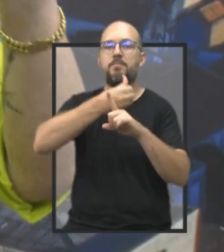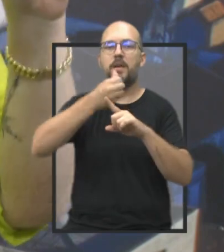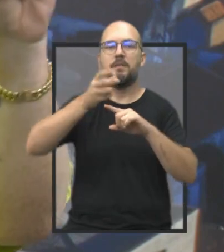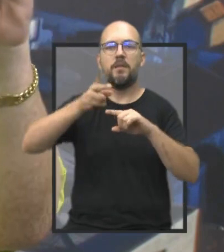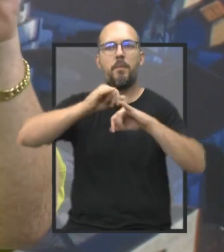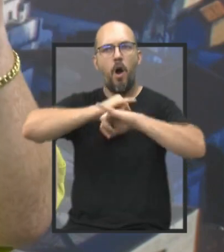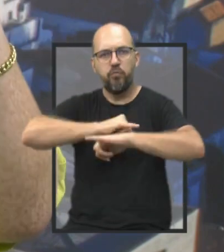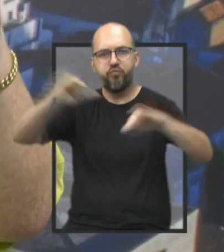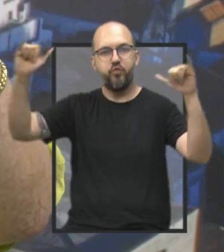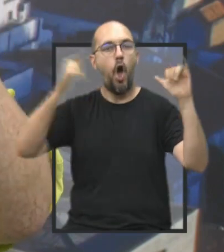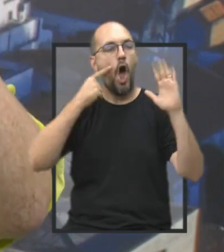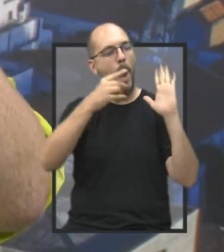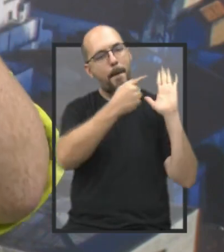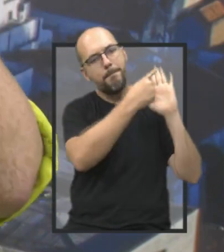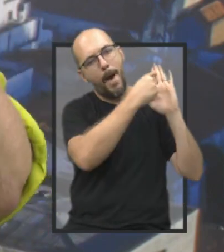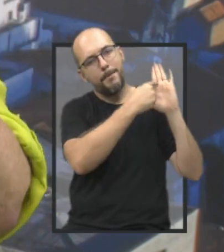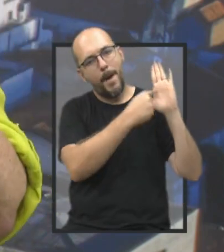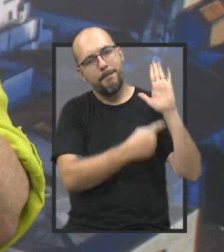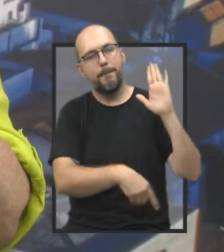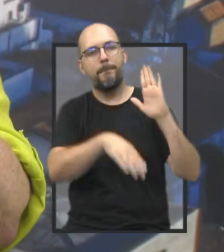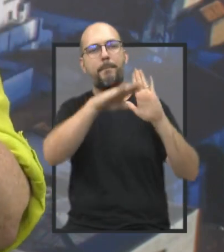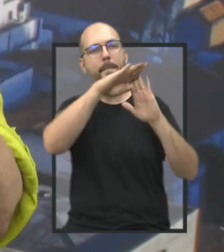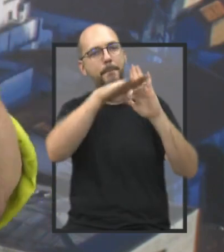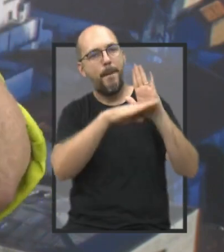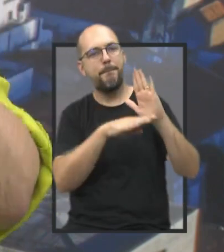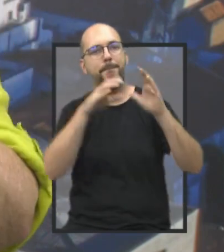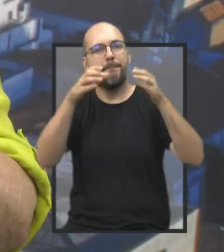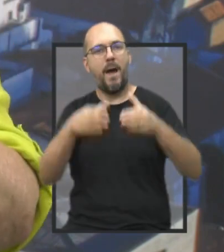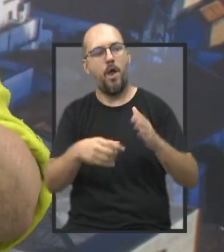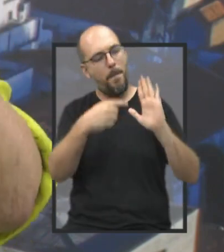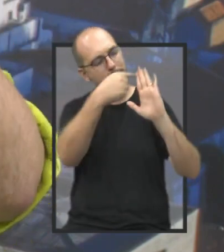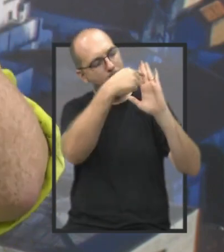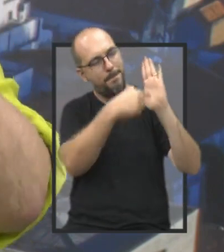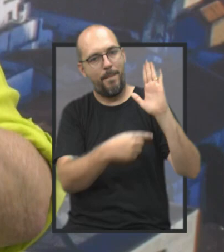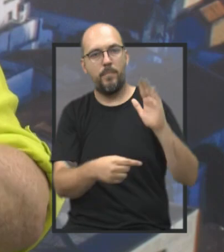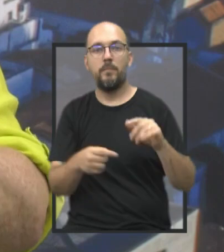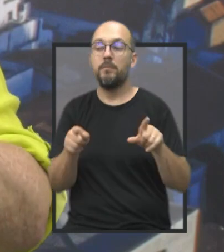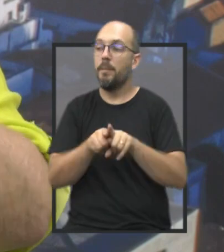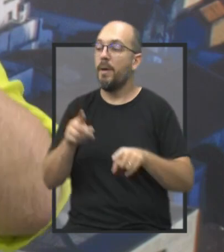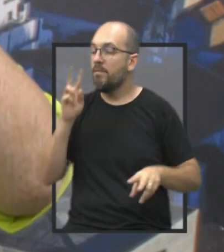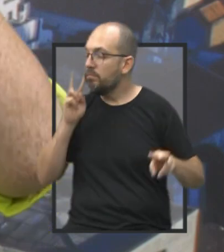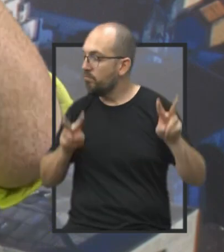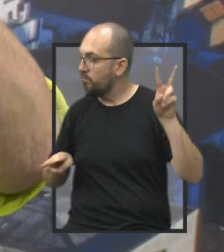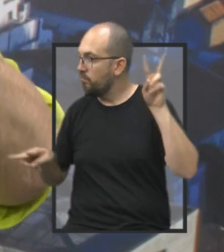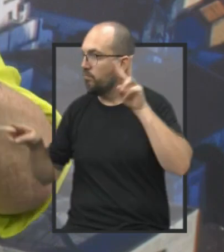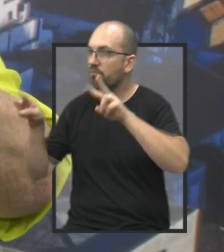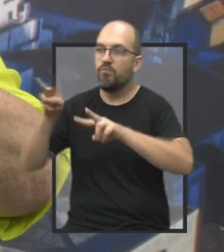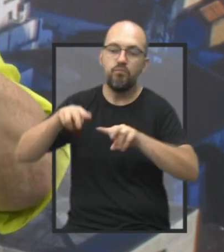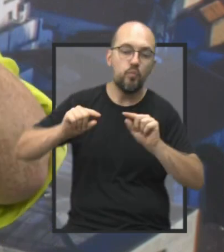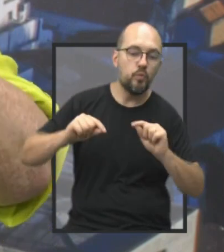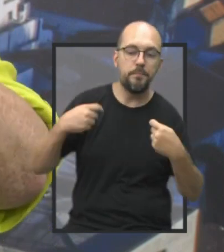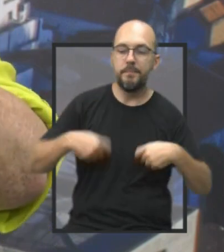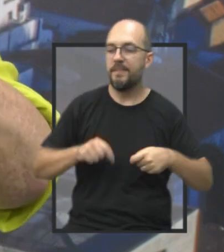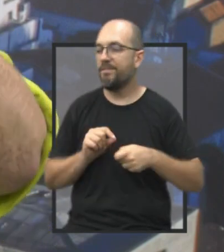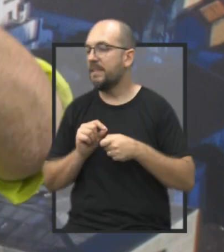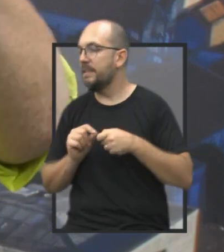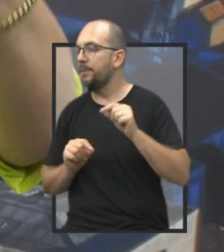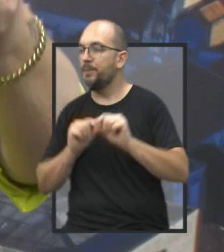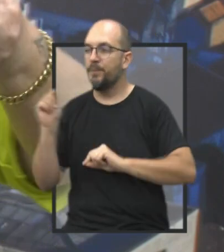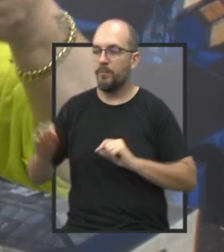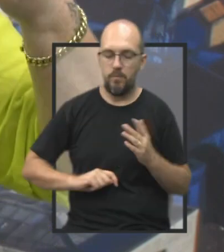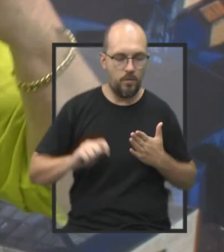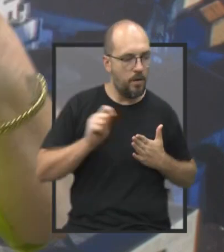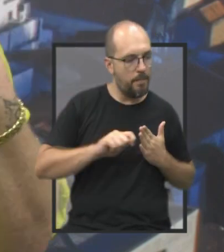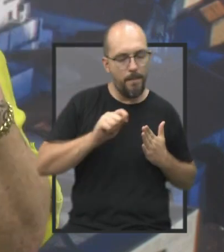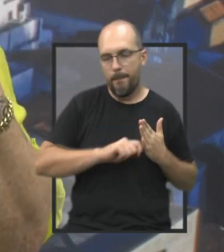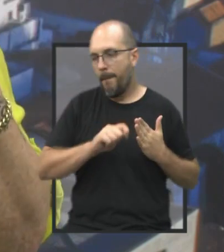os bairros que a gente vai estar, que tem essa dupla finalidade, olhar para o bairro, verificar o que a gente pode fazer, como o nosso gabinete pode